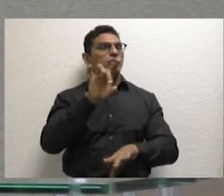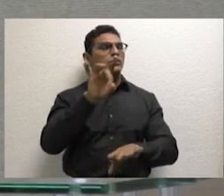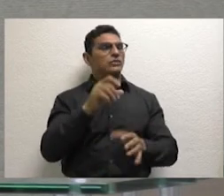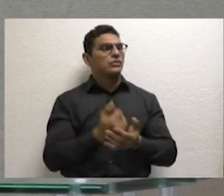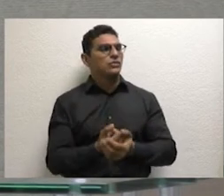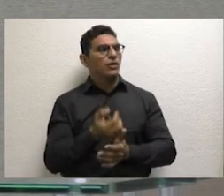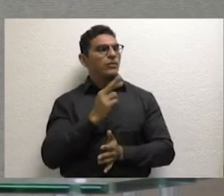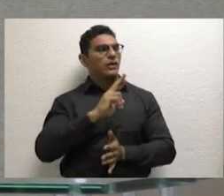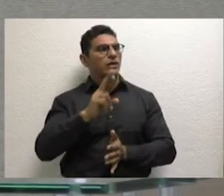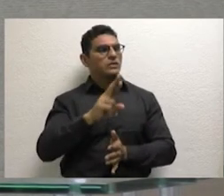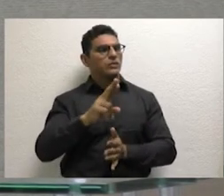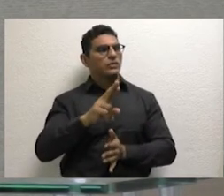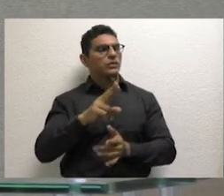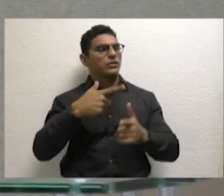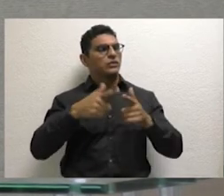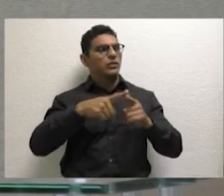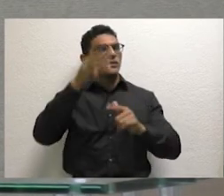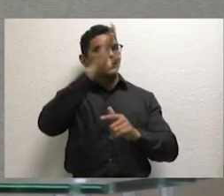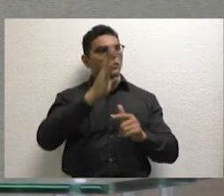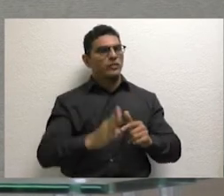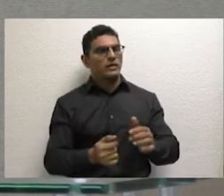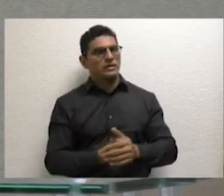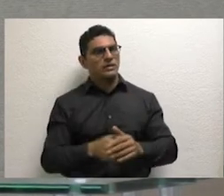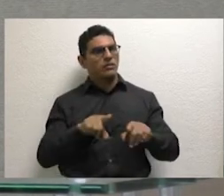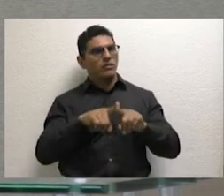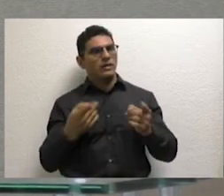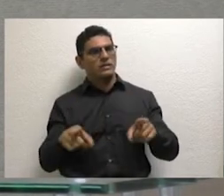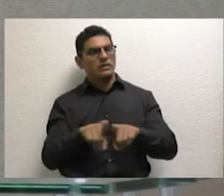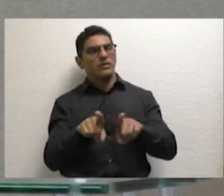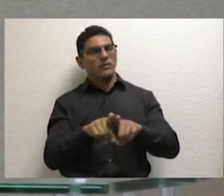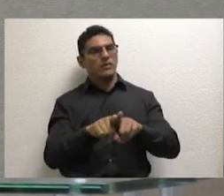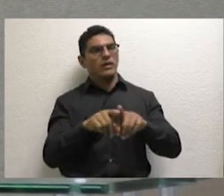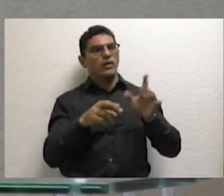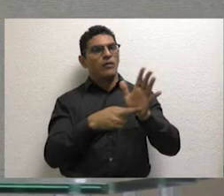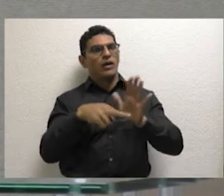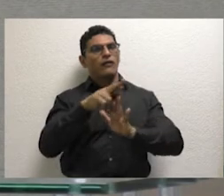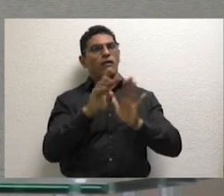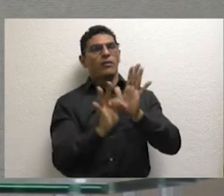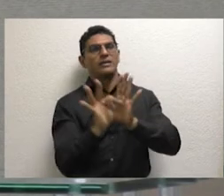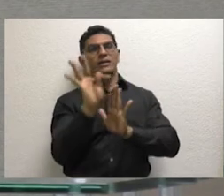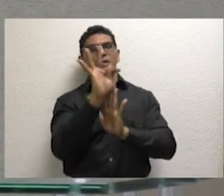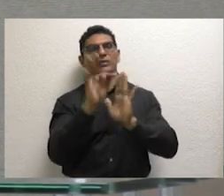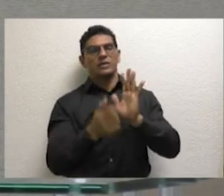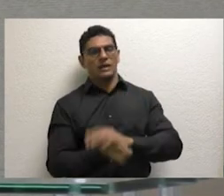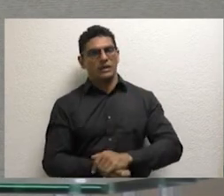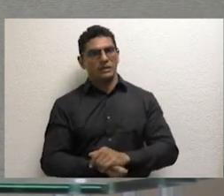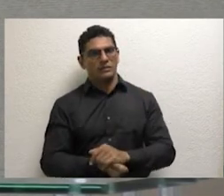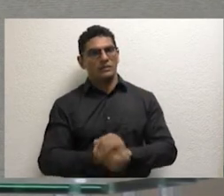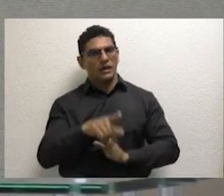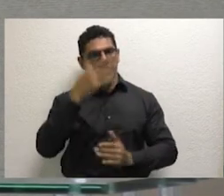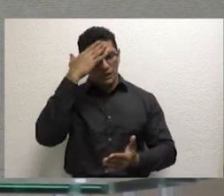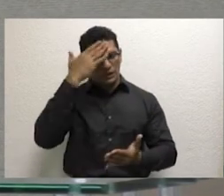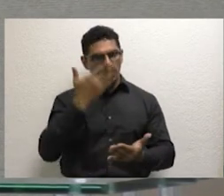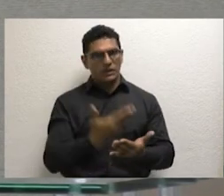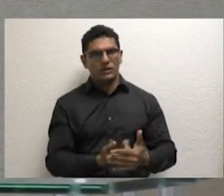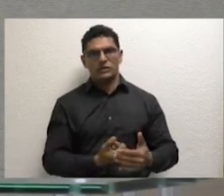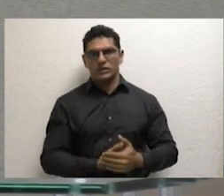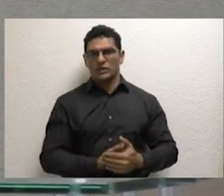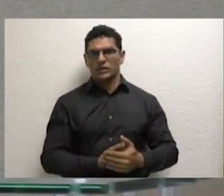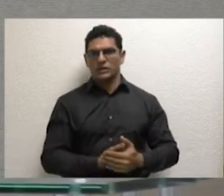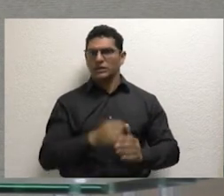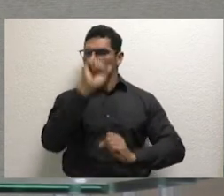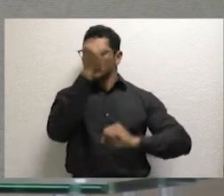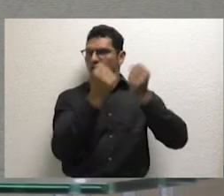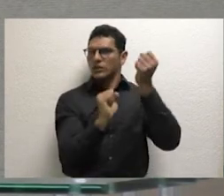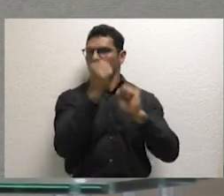resolver o problema do Brasil e já vem uma reforma tributária o senhor acredita que a zona franca vai